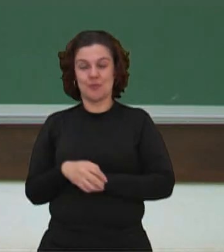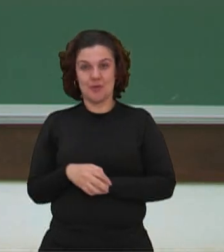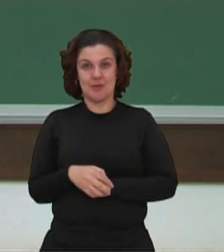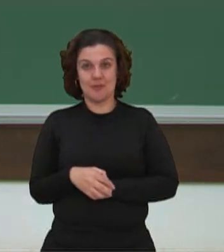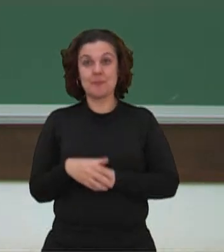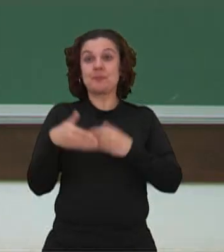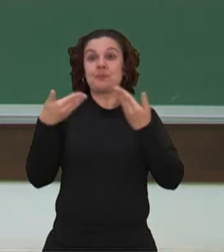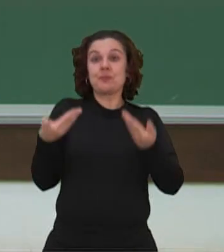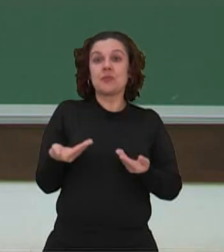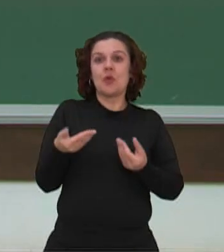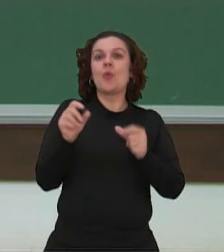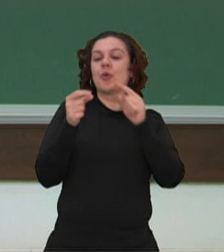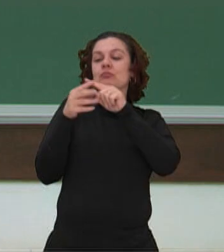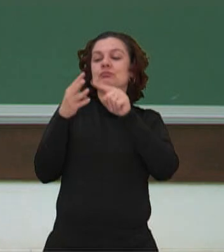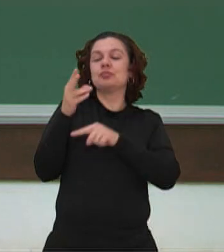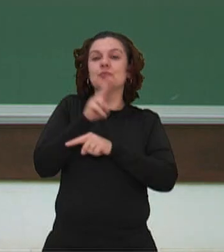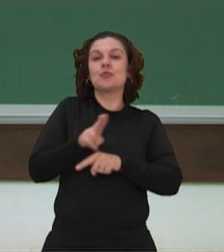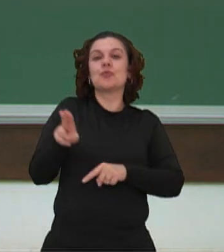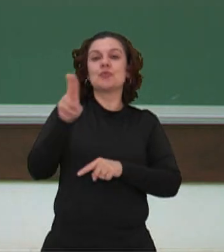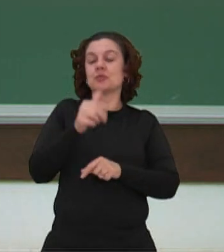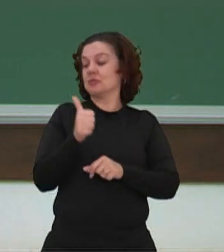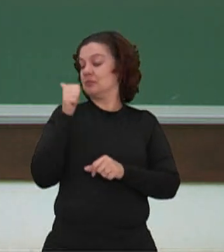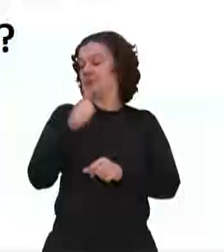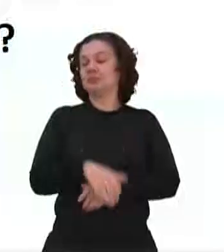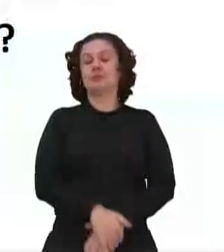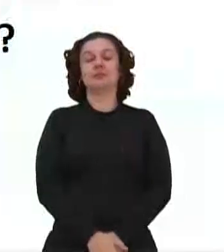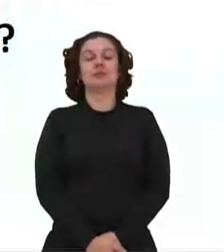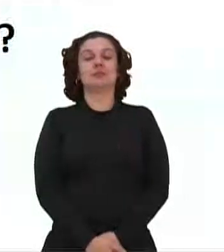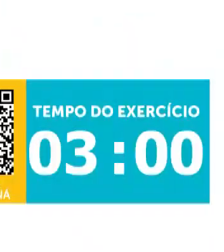faziam parte de um engenho de açúcar? Responde aí.